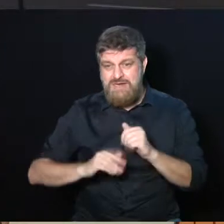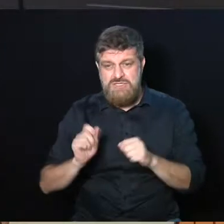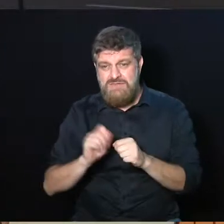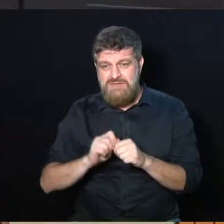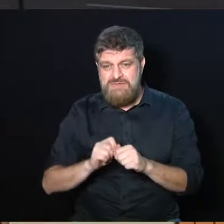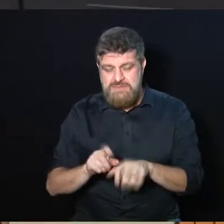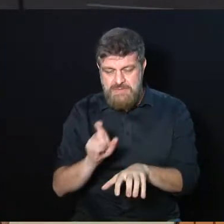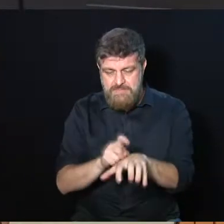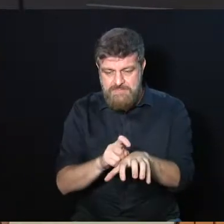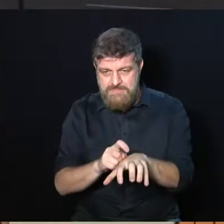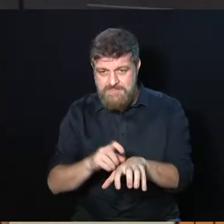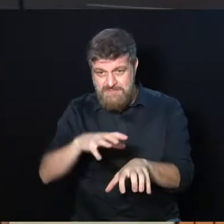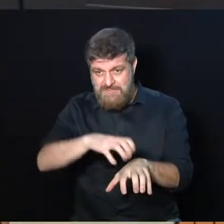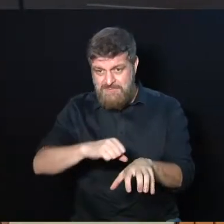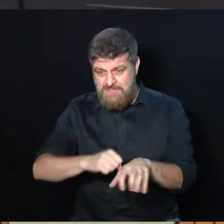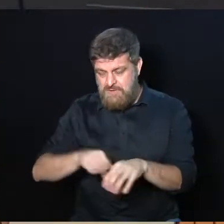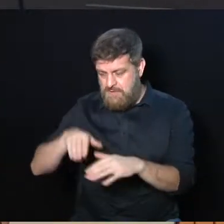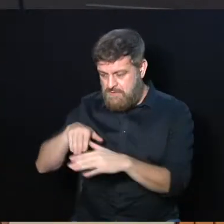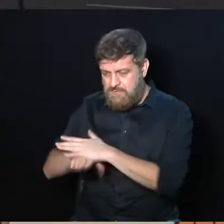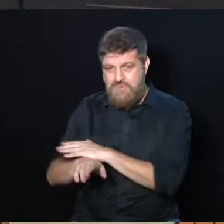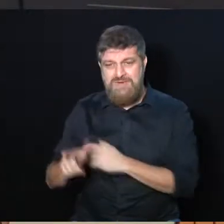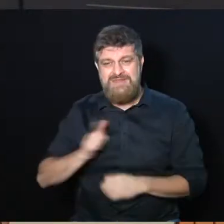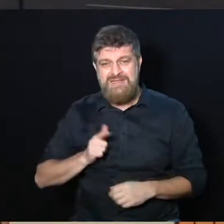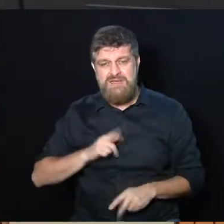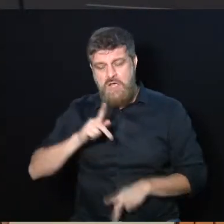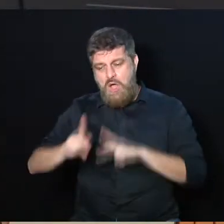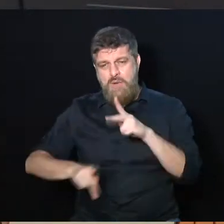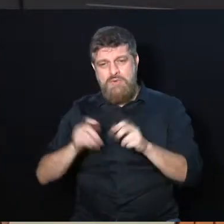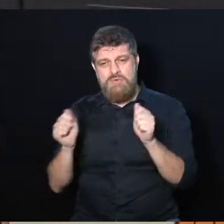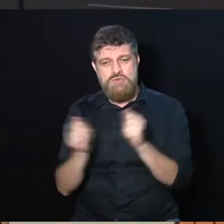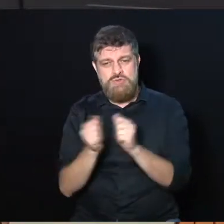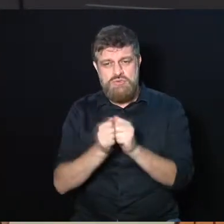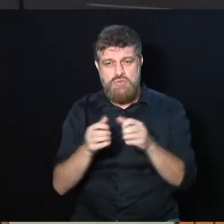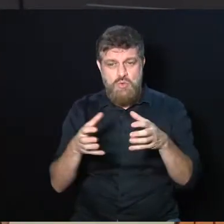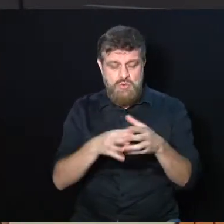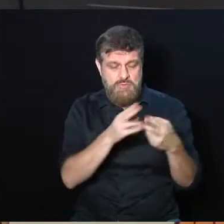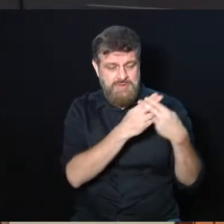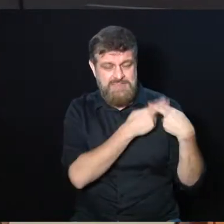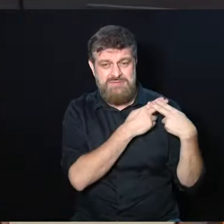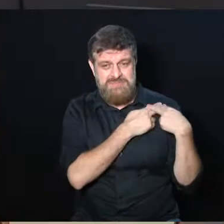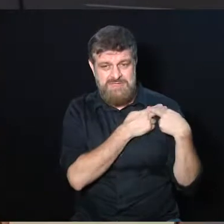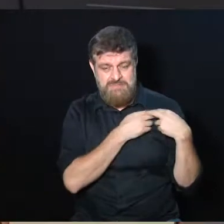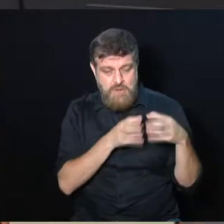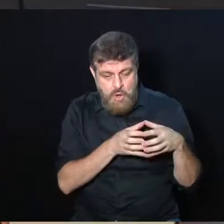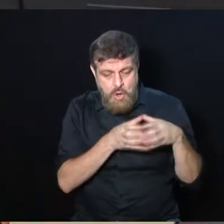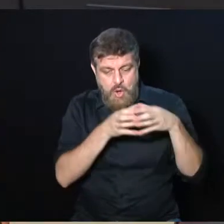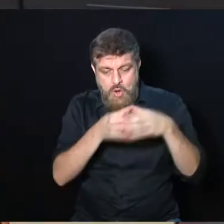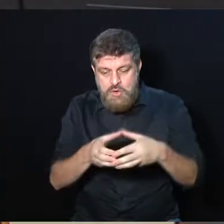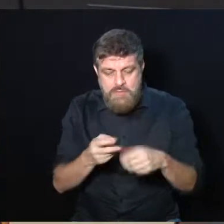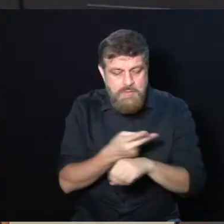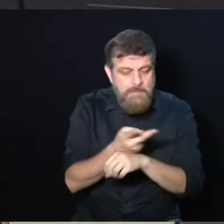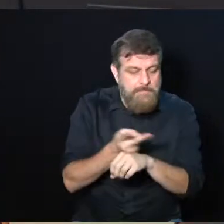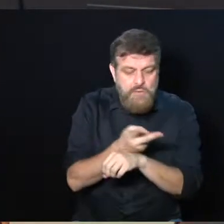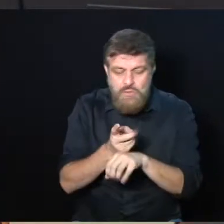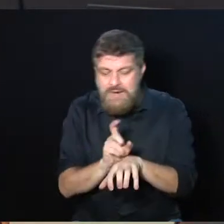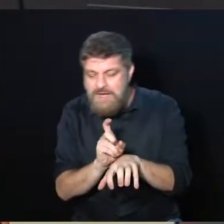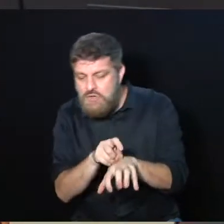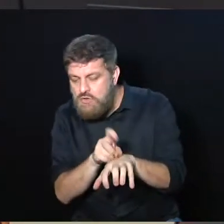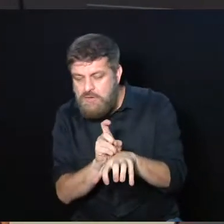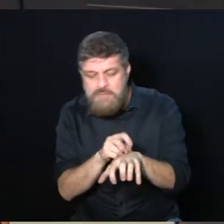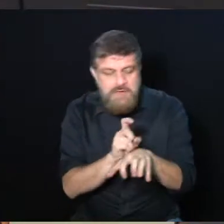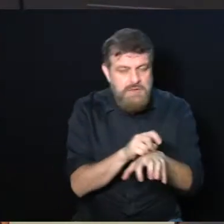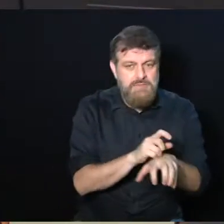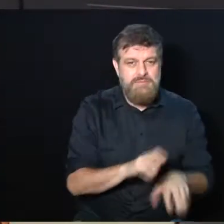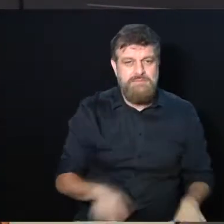tem, infelizmente, tem que ser mutirão, junto com a zoonose e junto com outras equipes, para poder conseguir fazer isso.